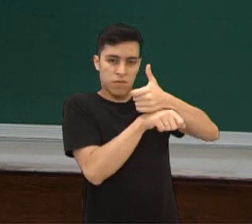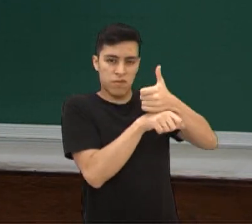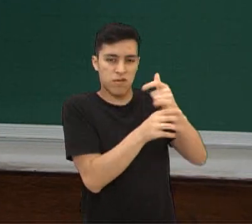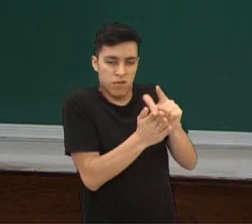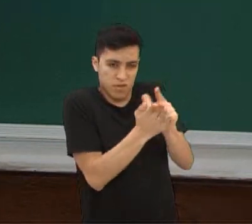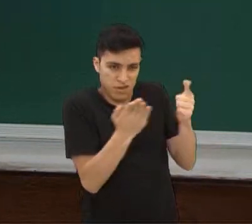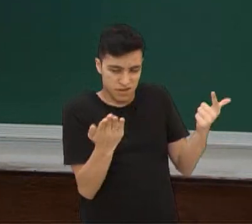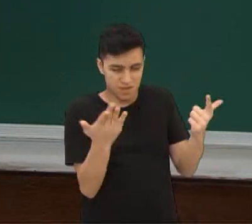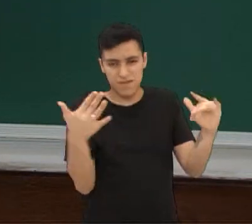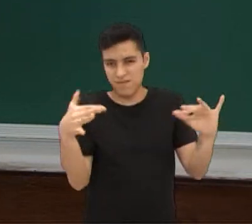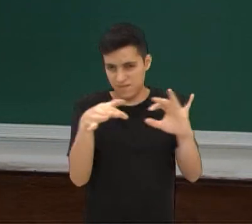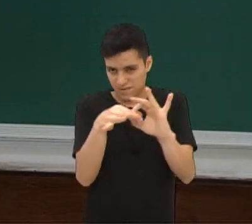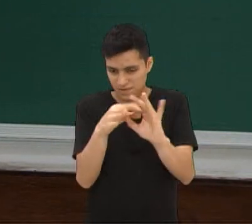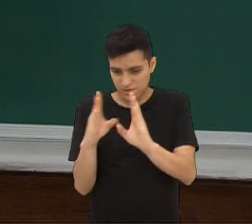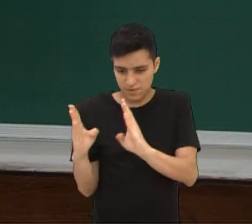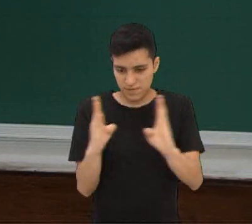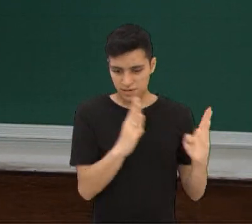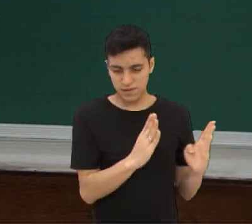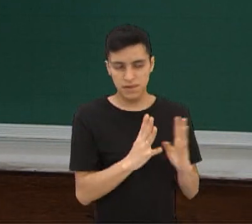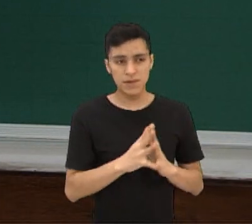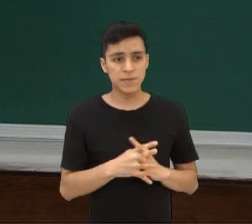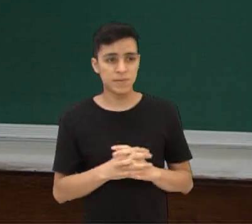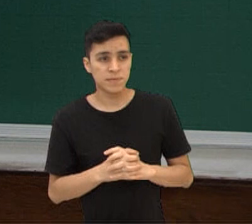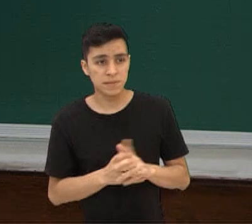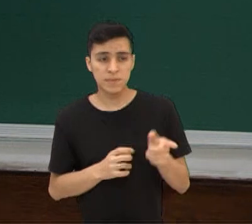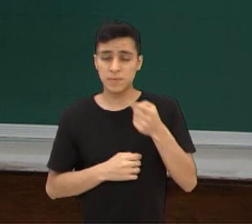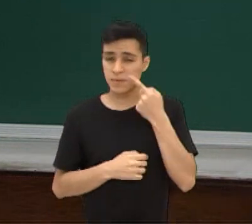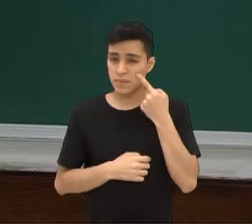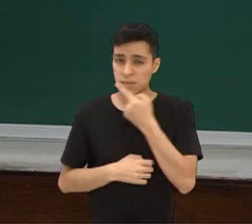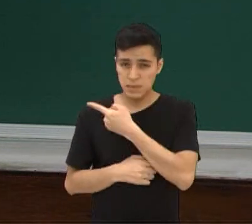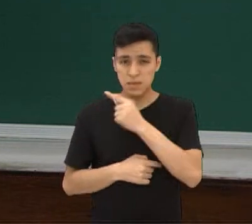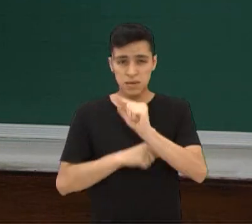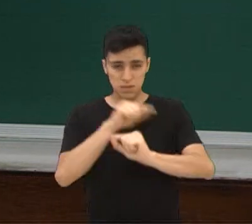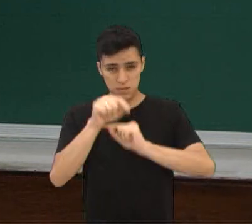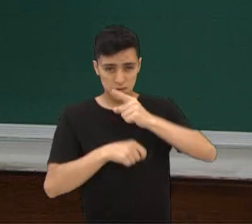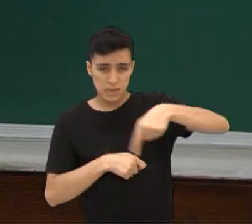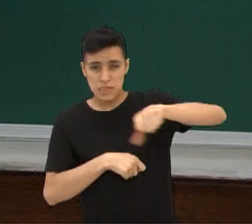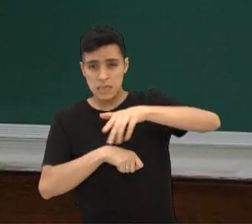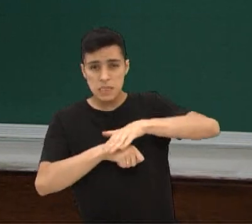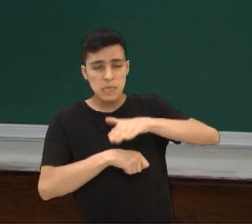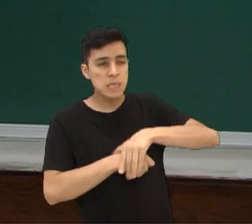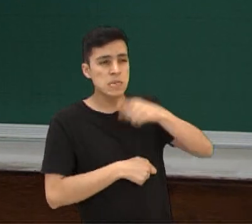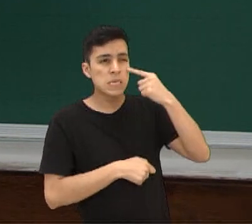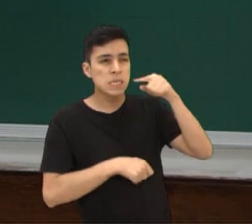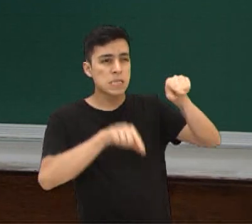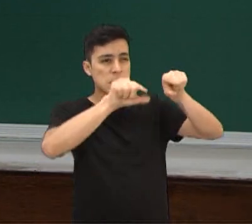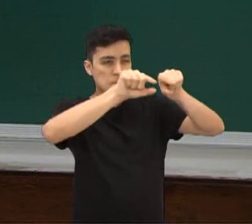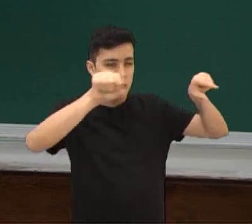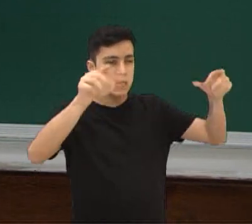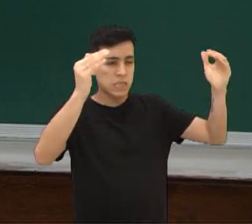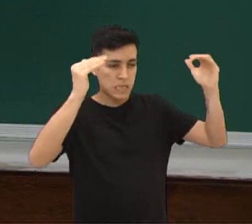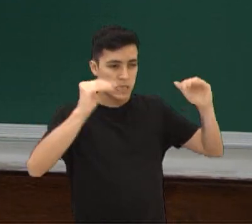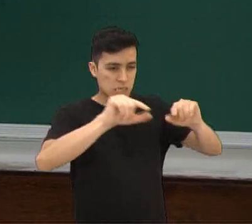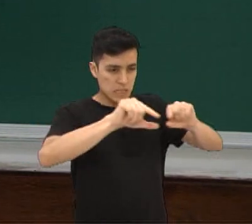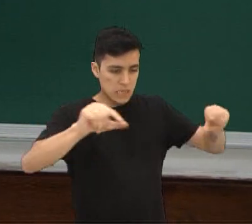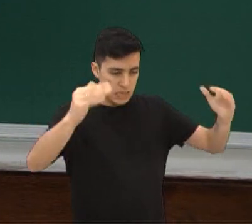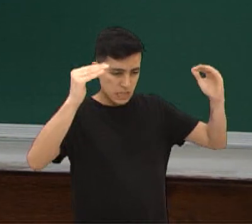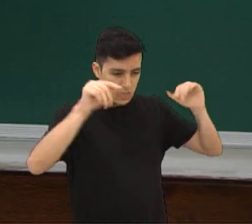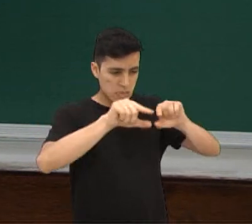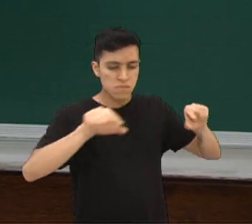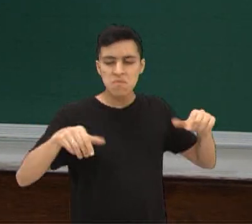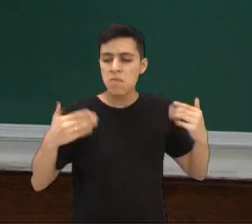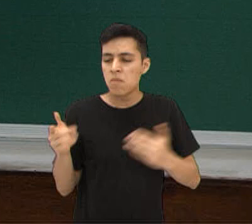Choose the correct relative pronoun. Aqui vocês vão observar cada frase e vão escolher qual pronome relativo é